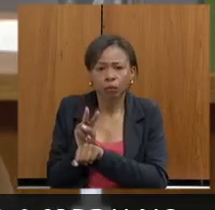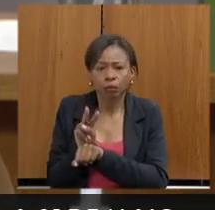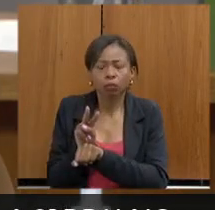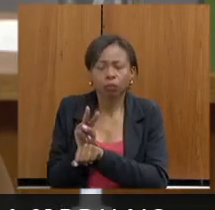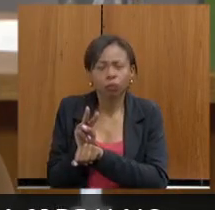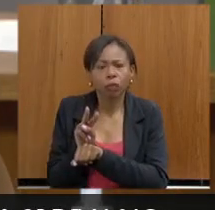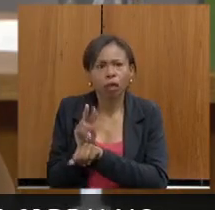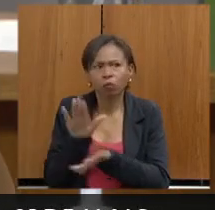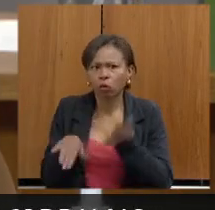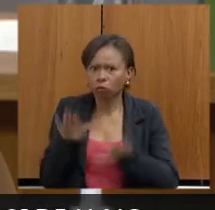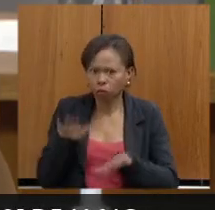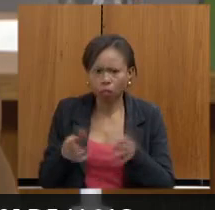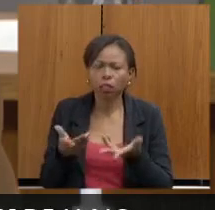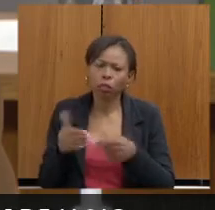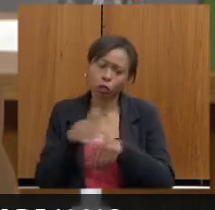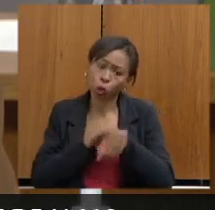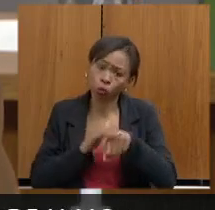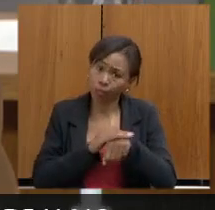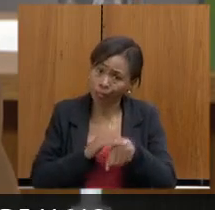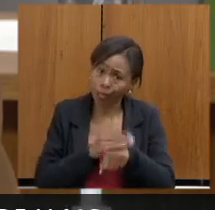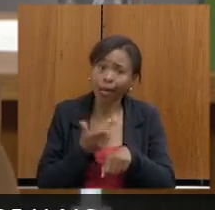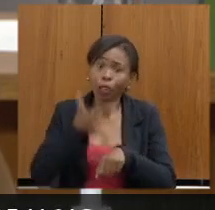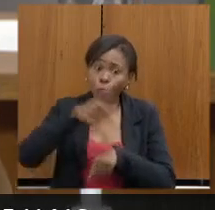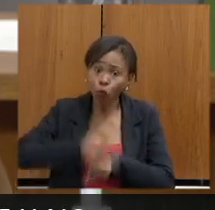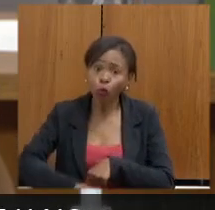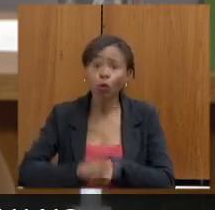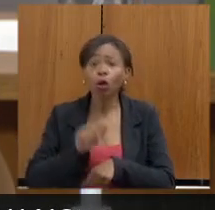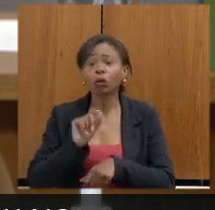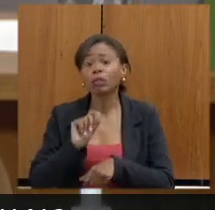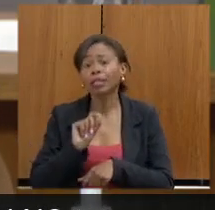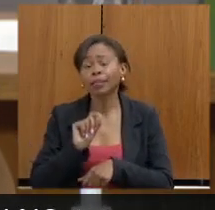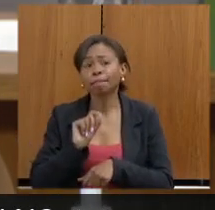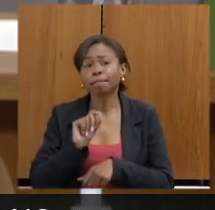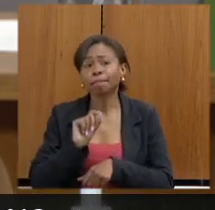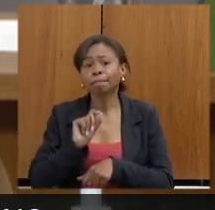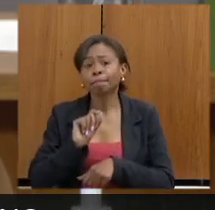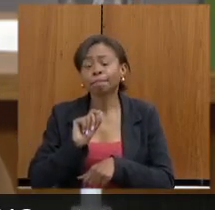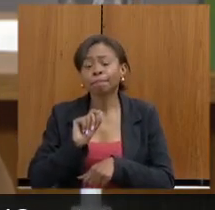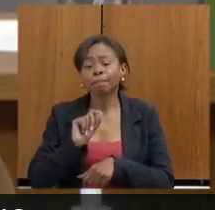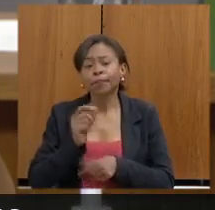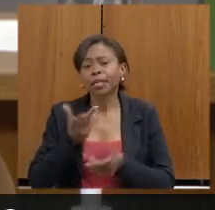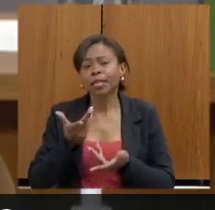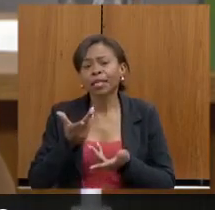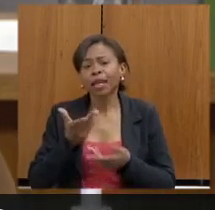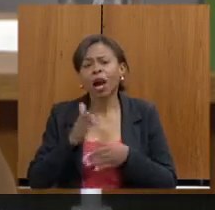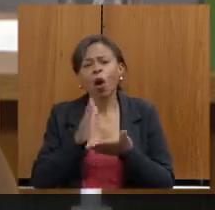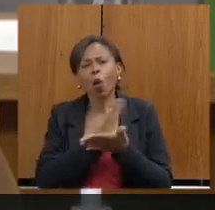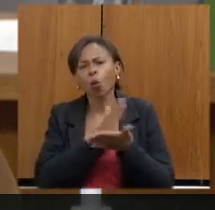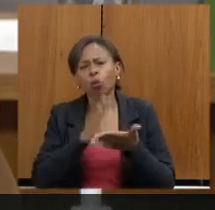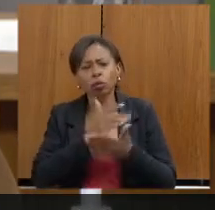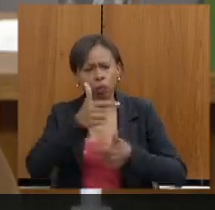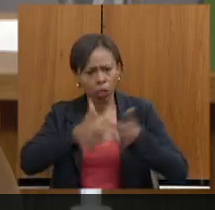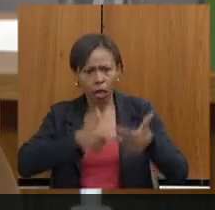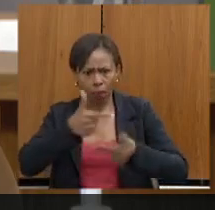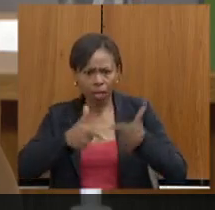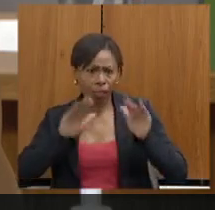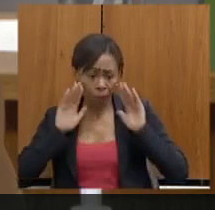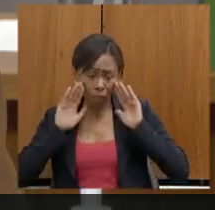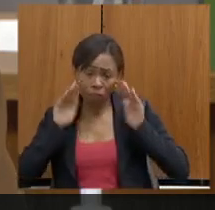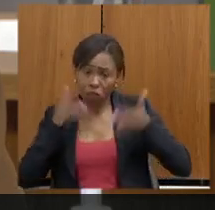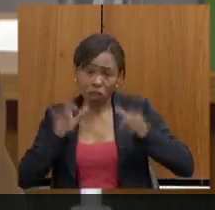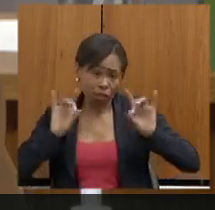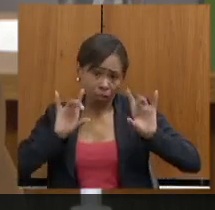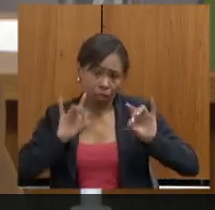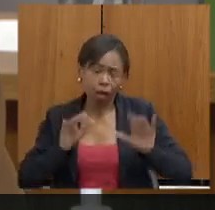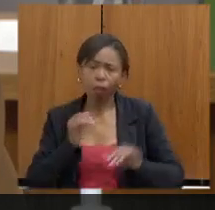a conversa né a gente precisa falar sobre isso para alguns algumas atividades específicas né Por exemplo